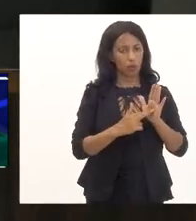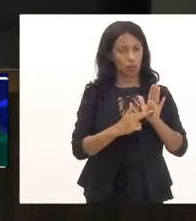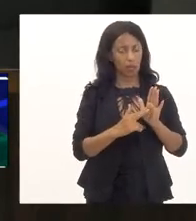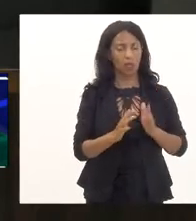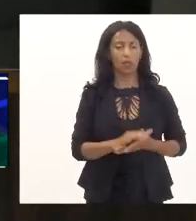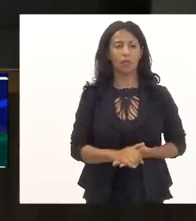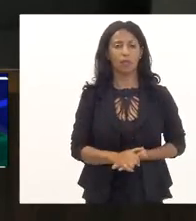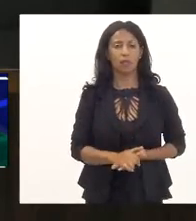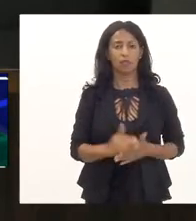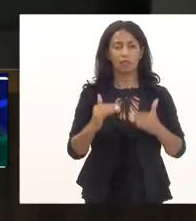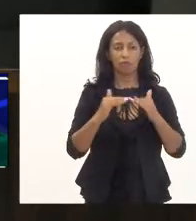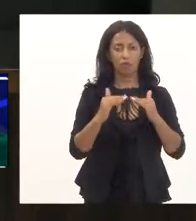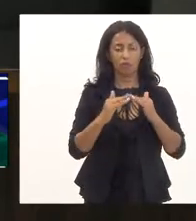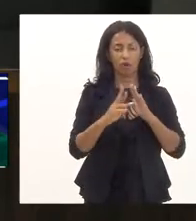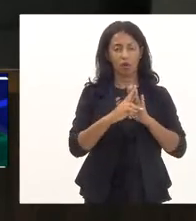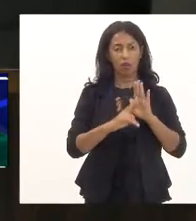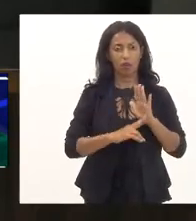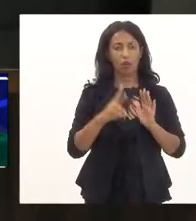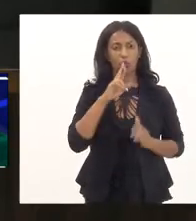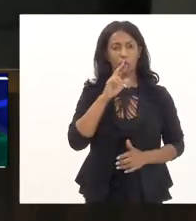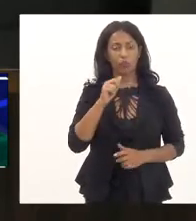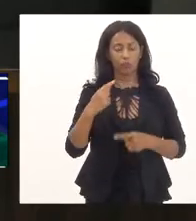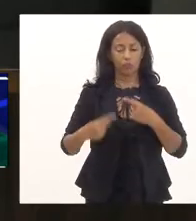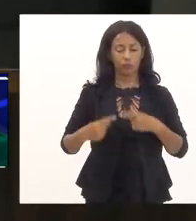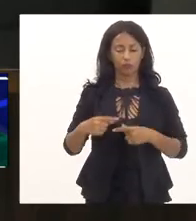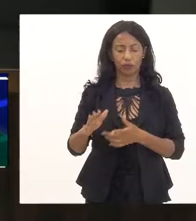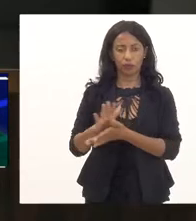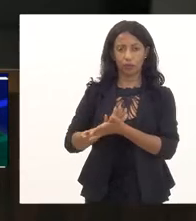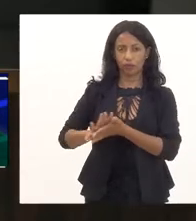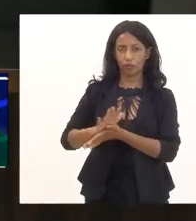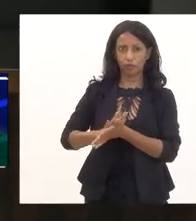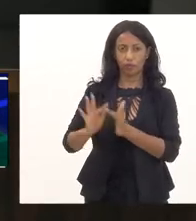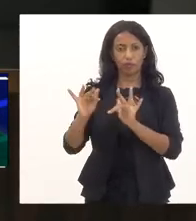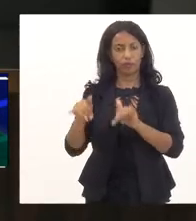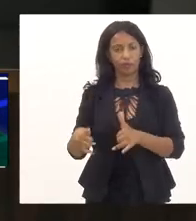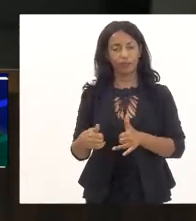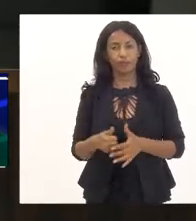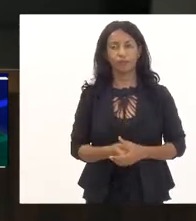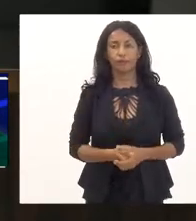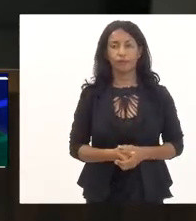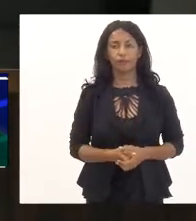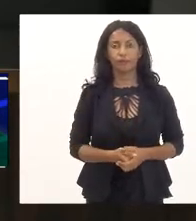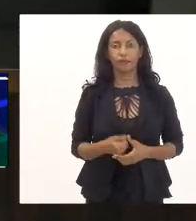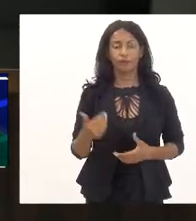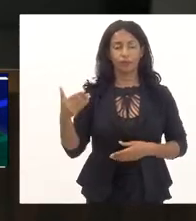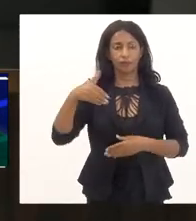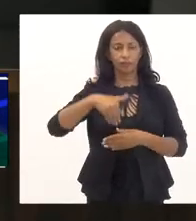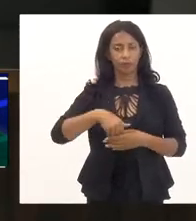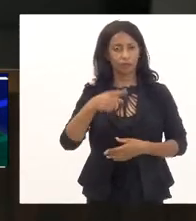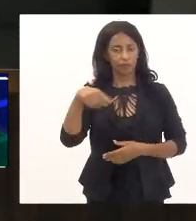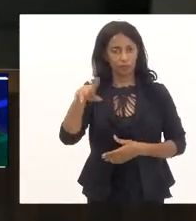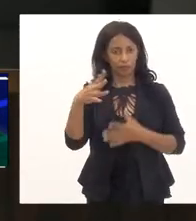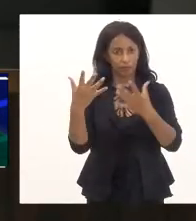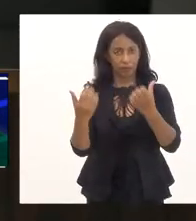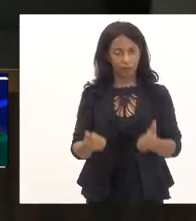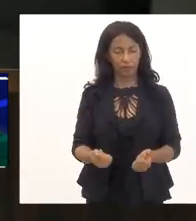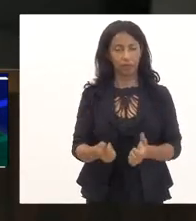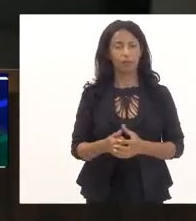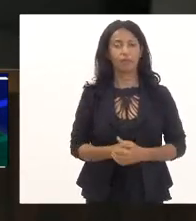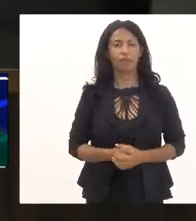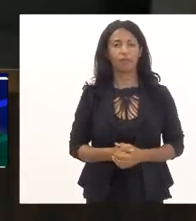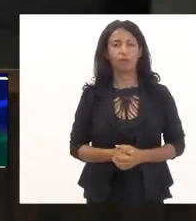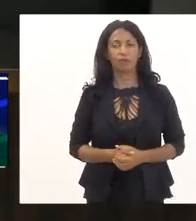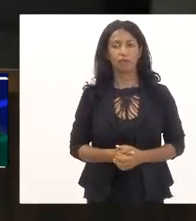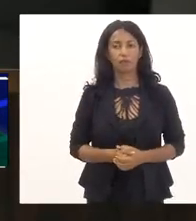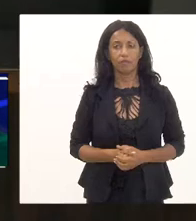Externas, favorável, relator Rodrigo Amorim. Em discussão, não havendo que queira discutir, encerra a discussão, Em votação, os senhores que aprovam parece como estão